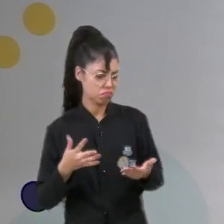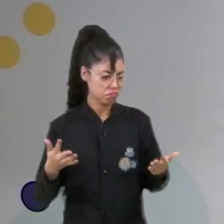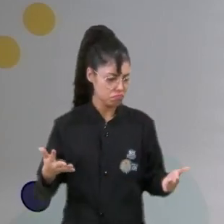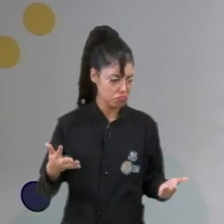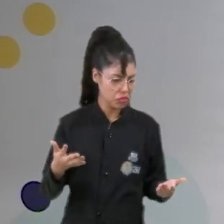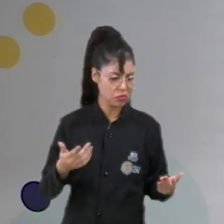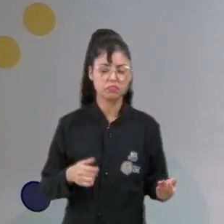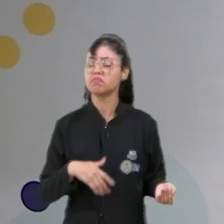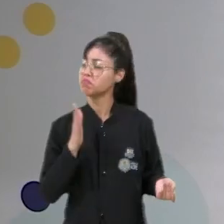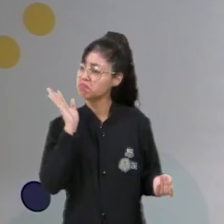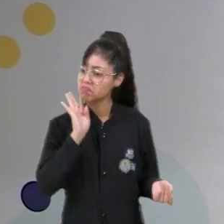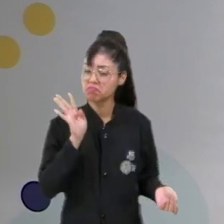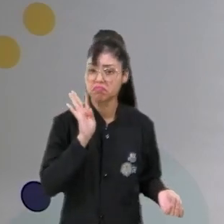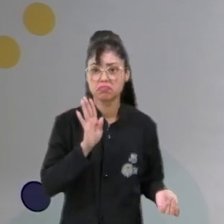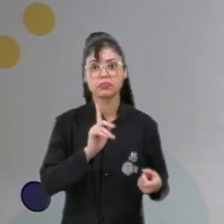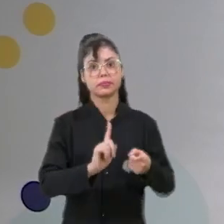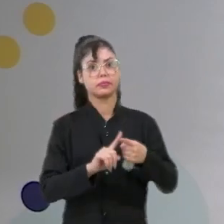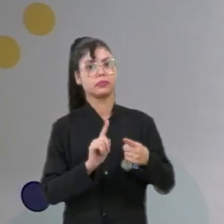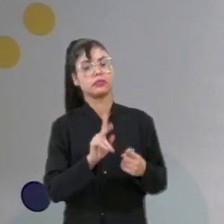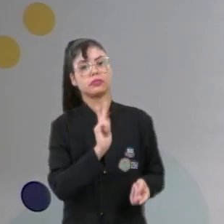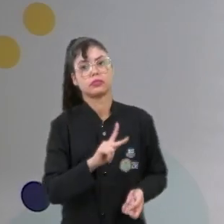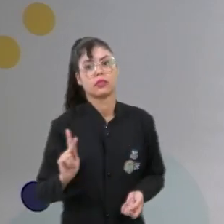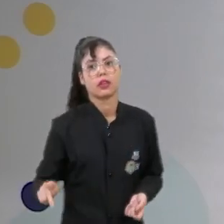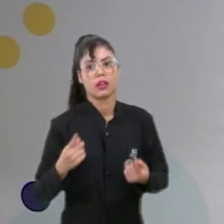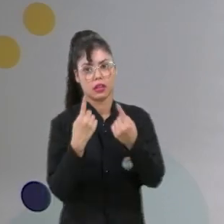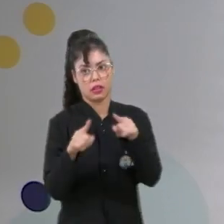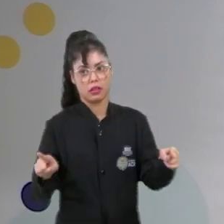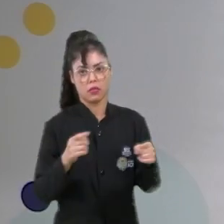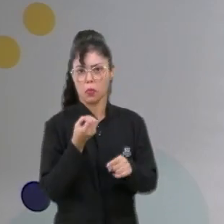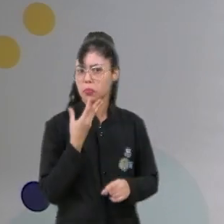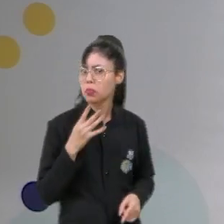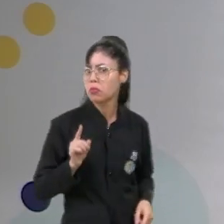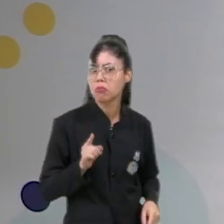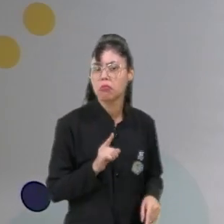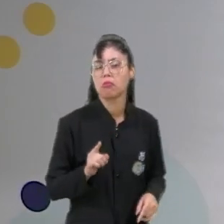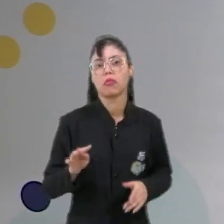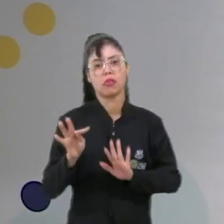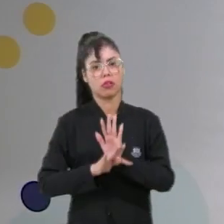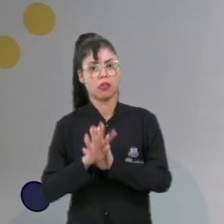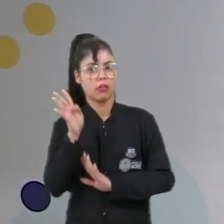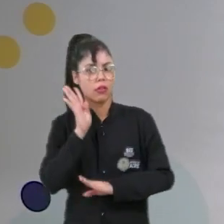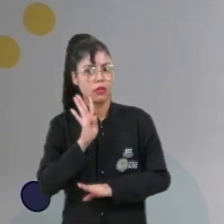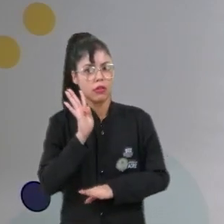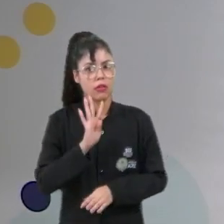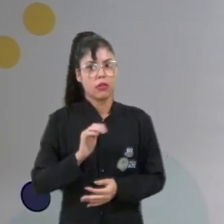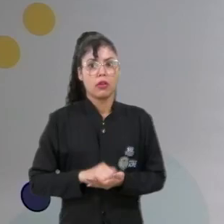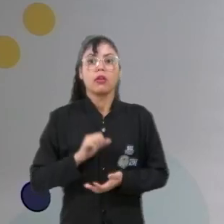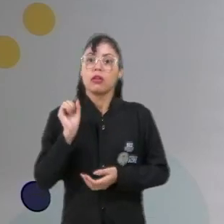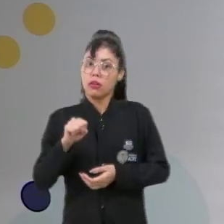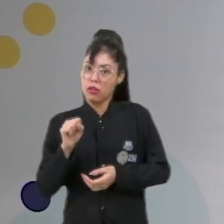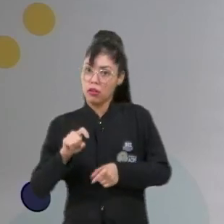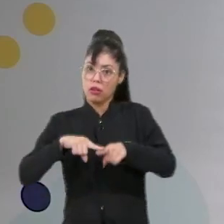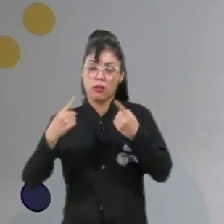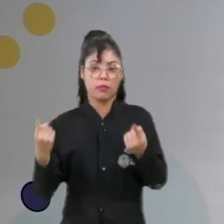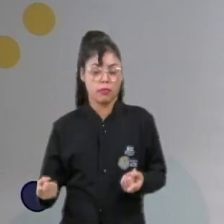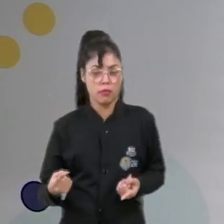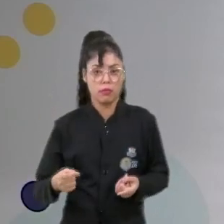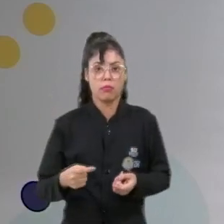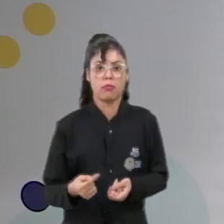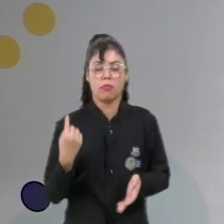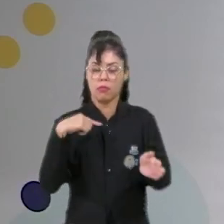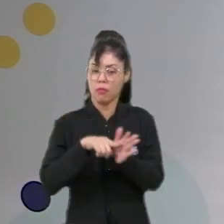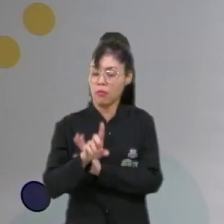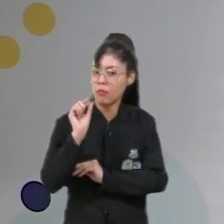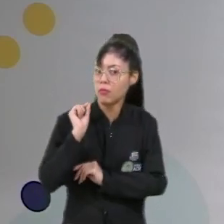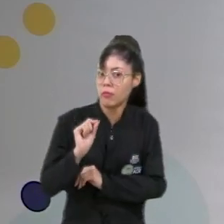tanto entusiasmo. Por quê, professor? A música não era boa, o texto não era legal? Era, mas a questão